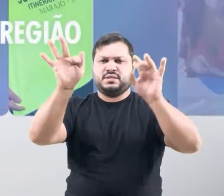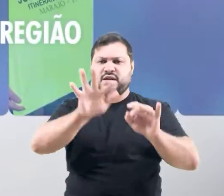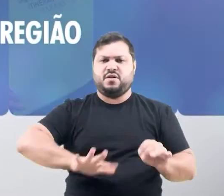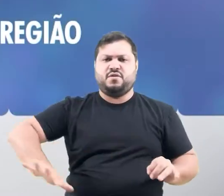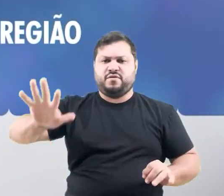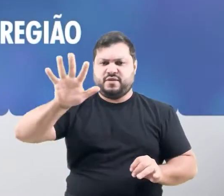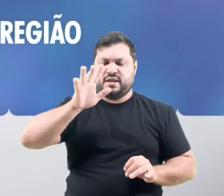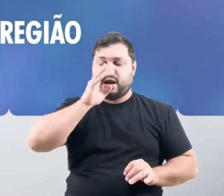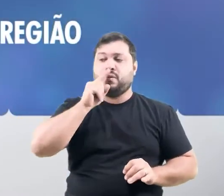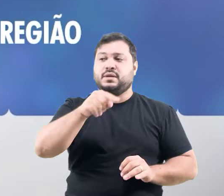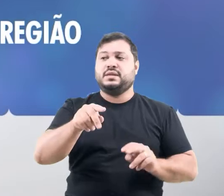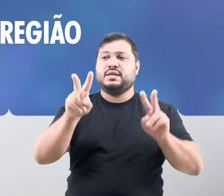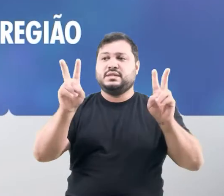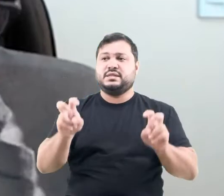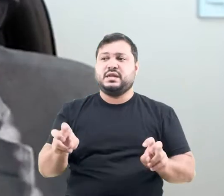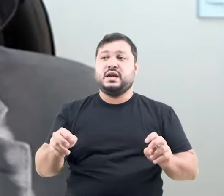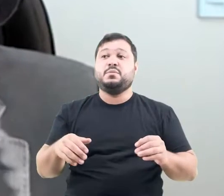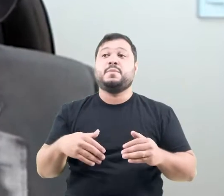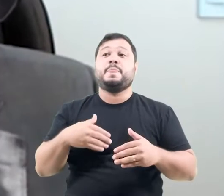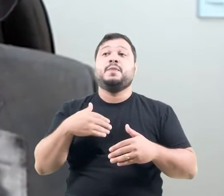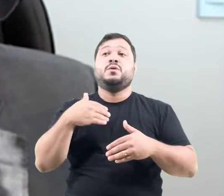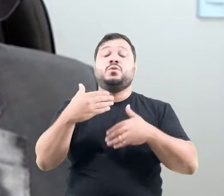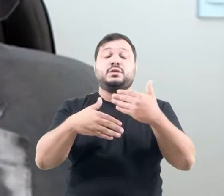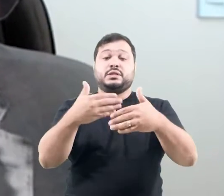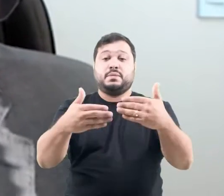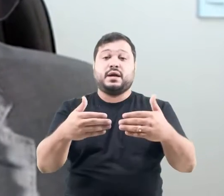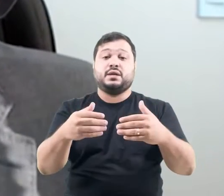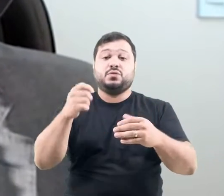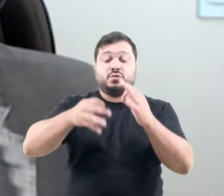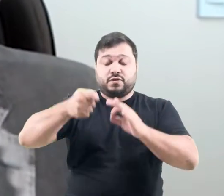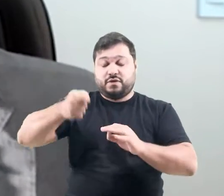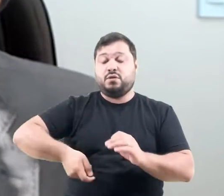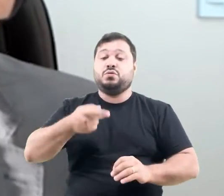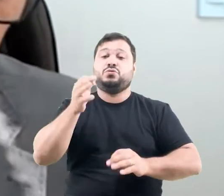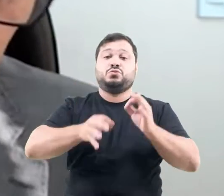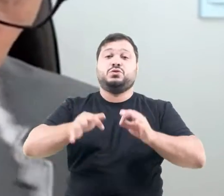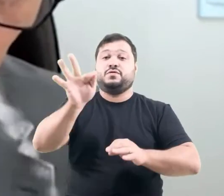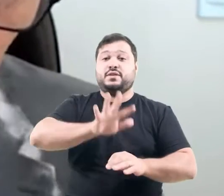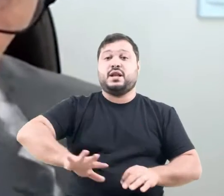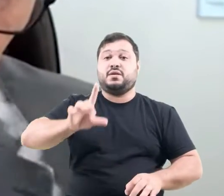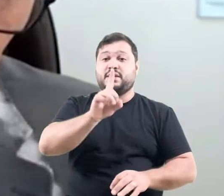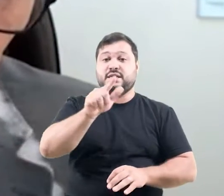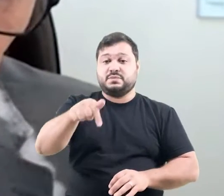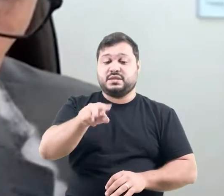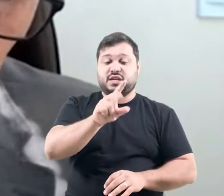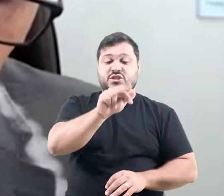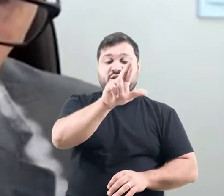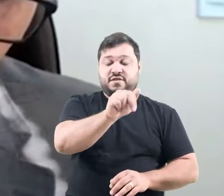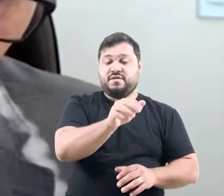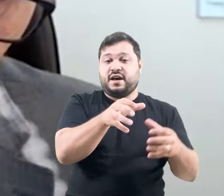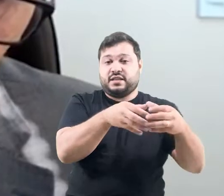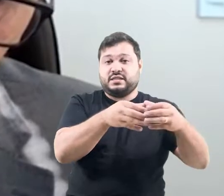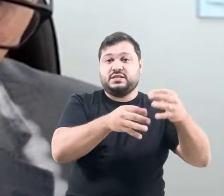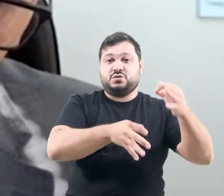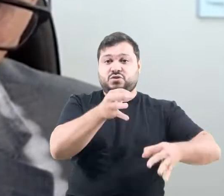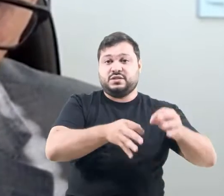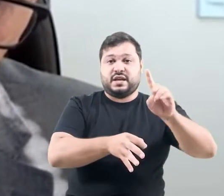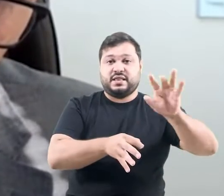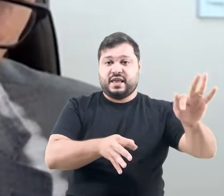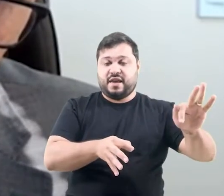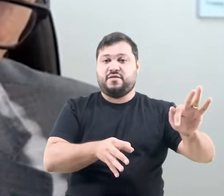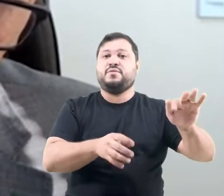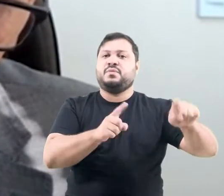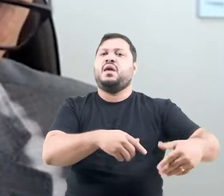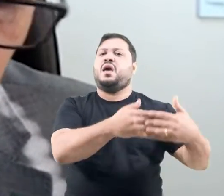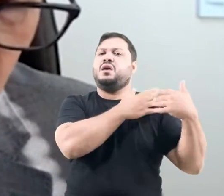especiais federais. Nesses termos, o desembargador declarou o juízo federal da 17ª Vara da Seção Judiciária do